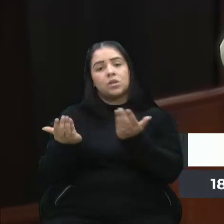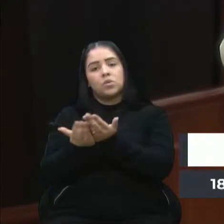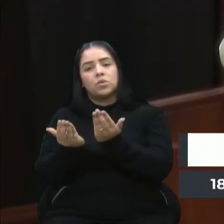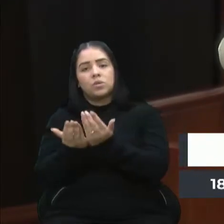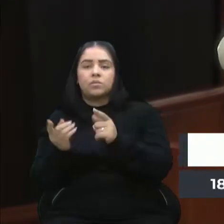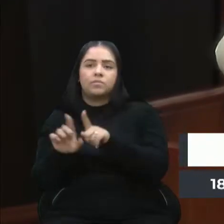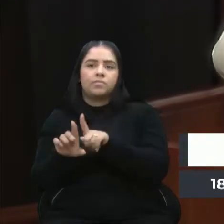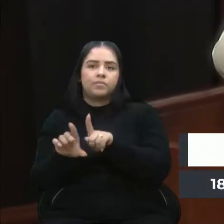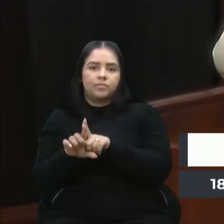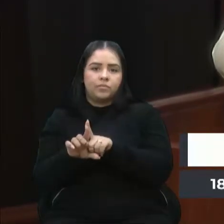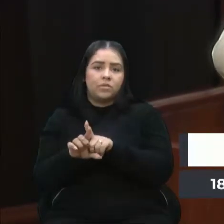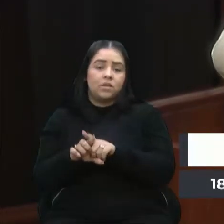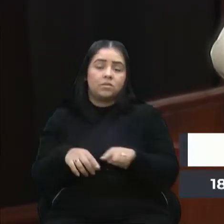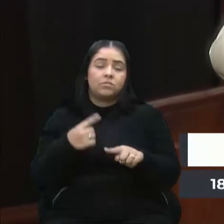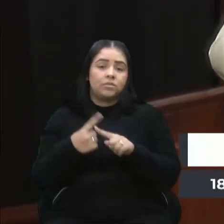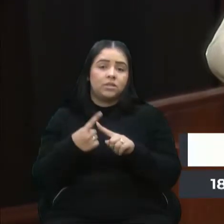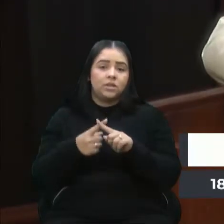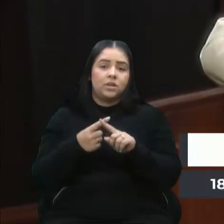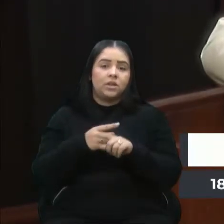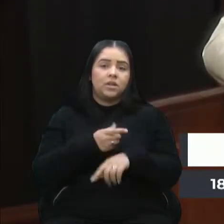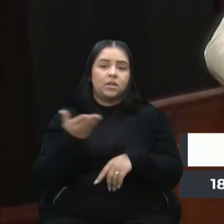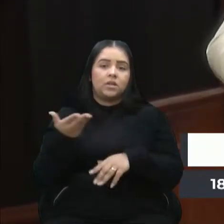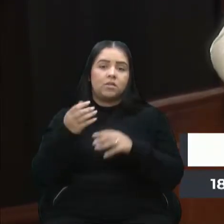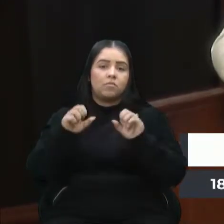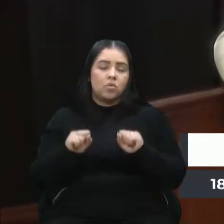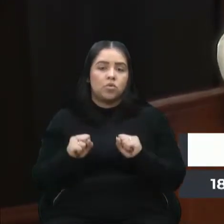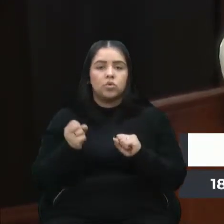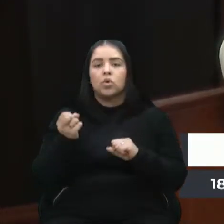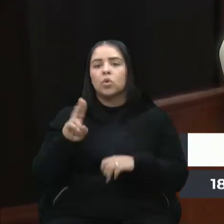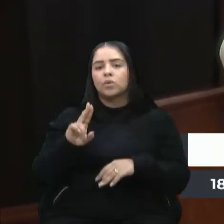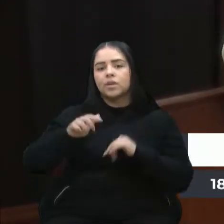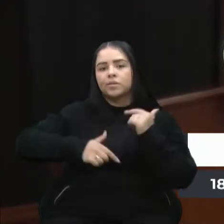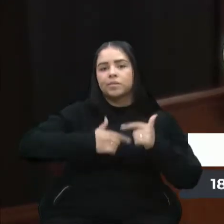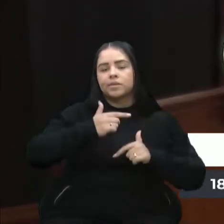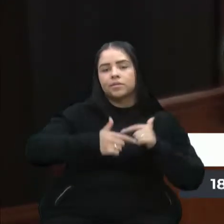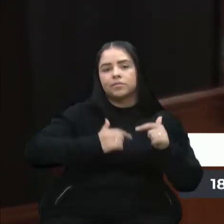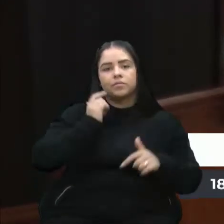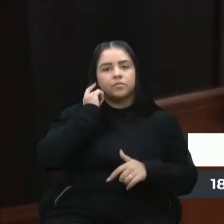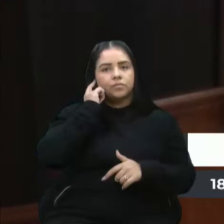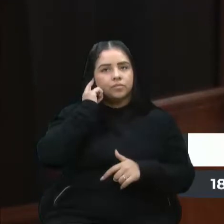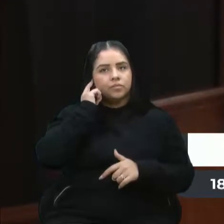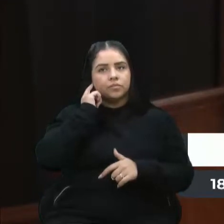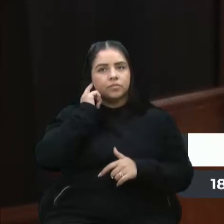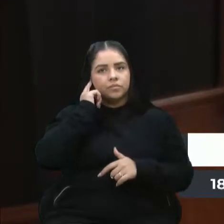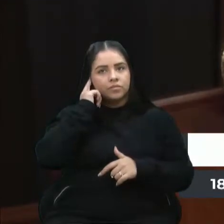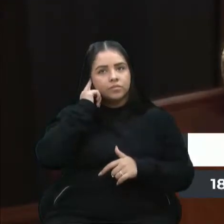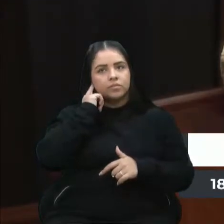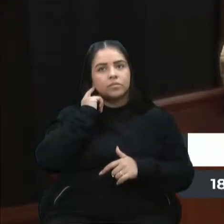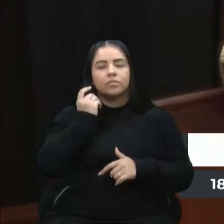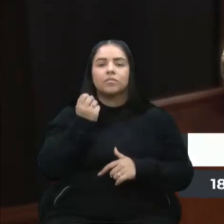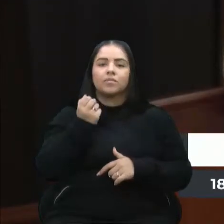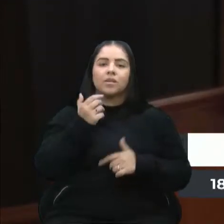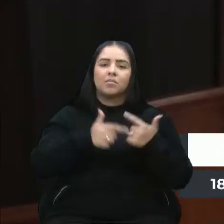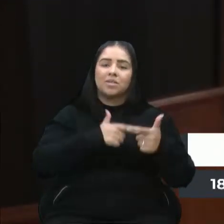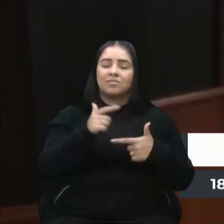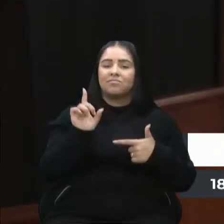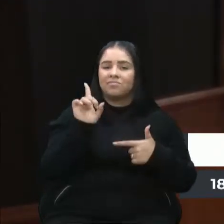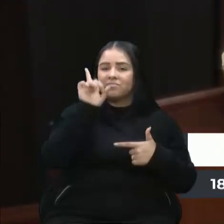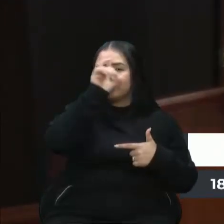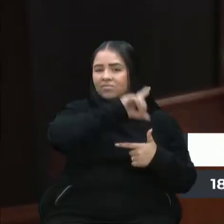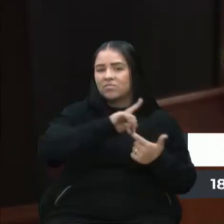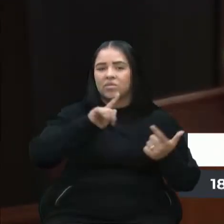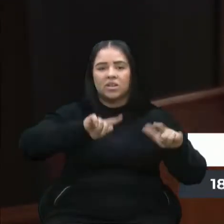estudando, que podem estar ou trabalhando de forma precária,